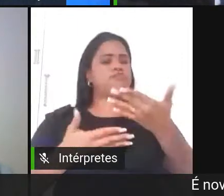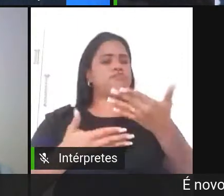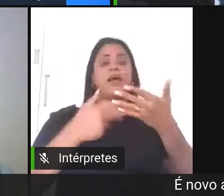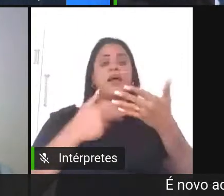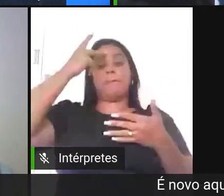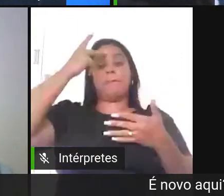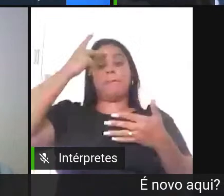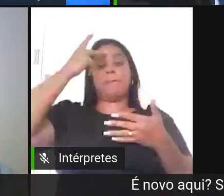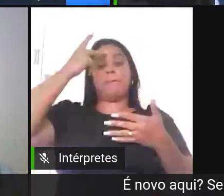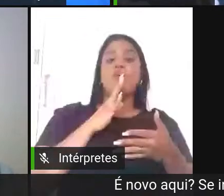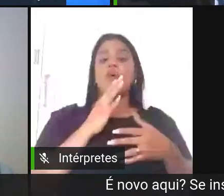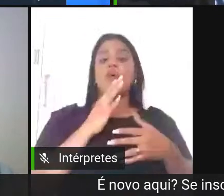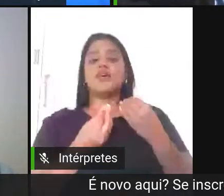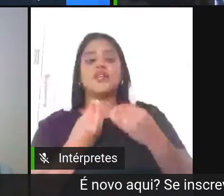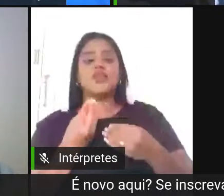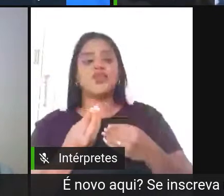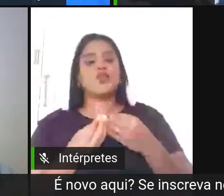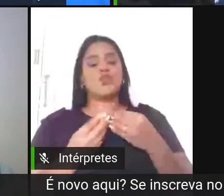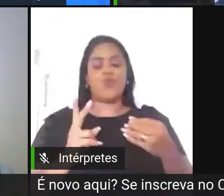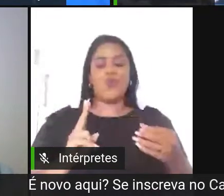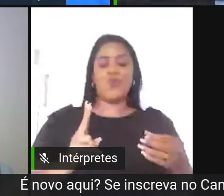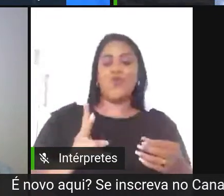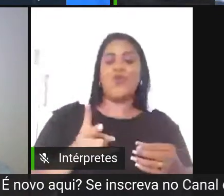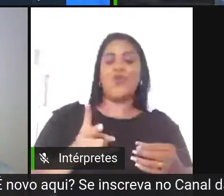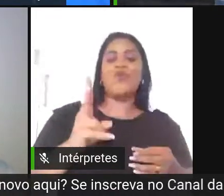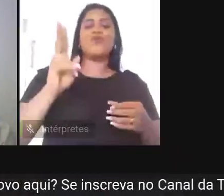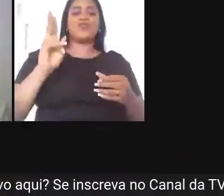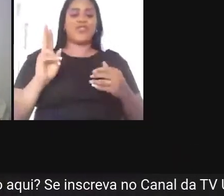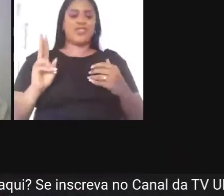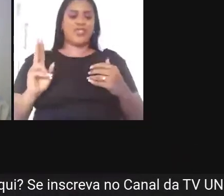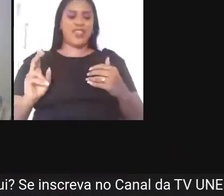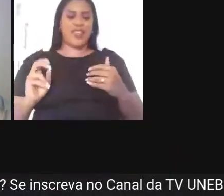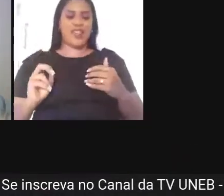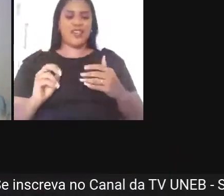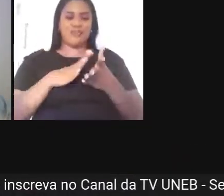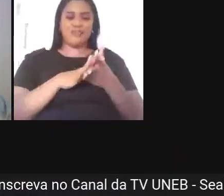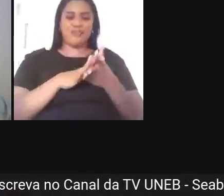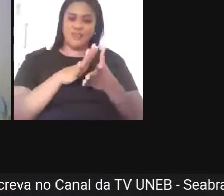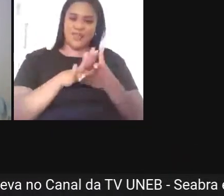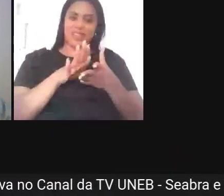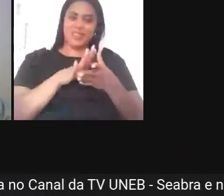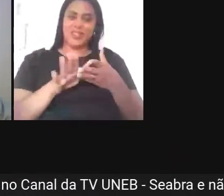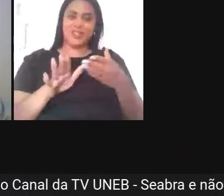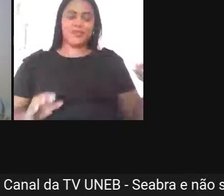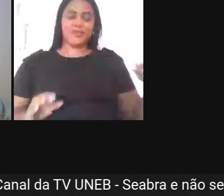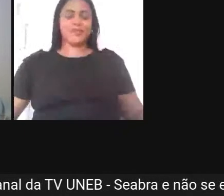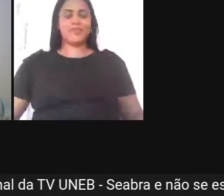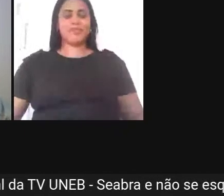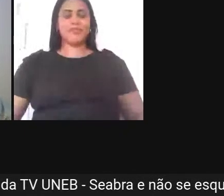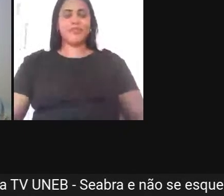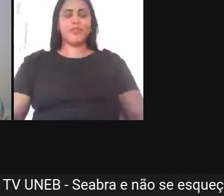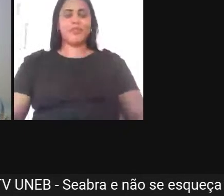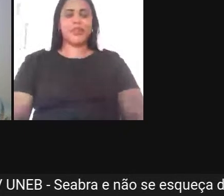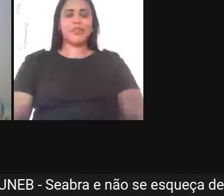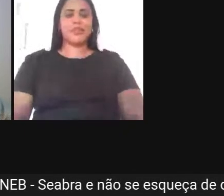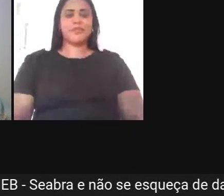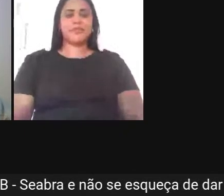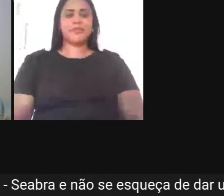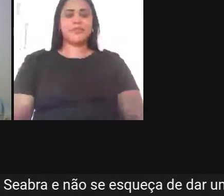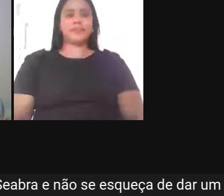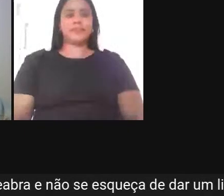a terminar obras e a publicá-las. Eliana, há um outro na sua escrita?